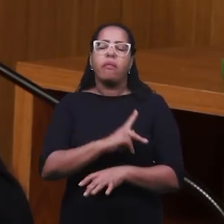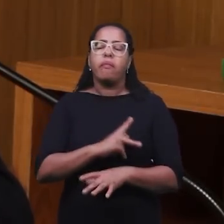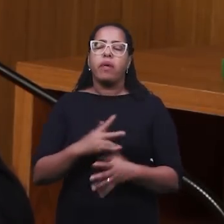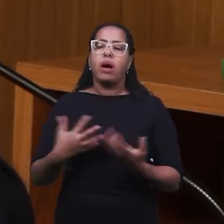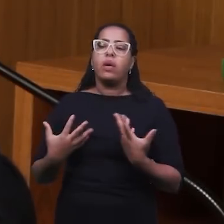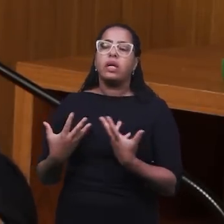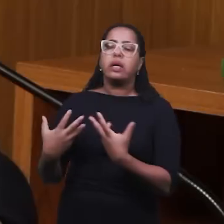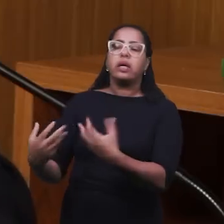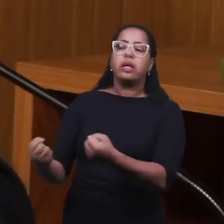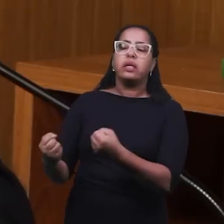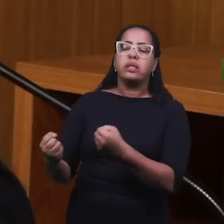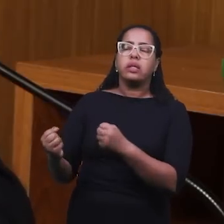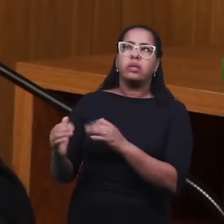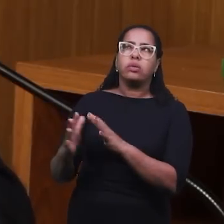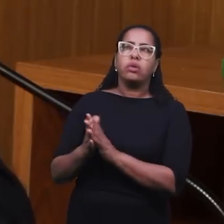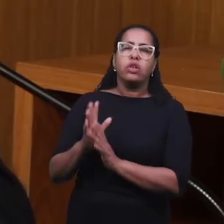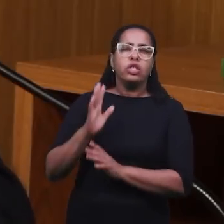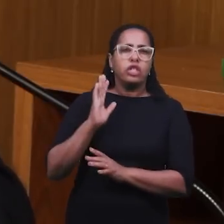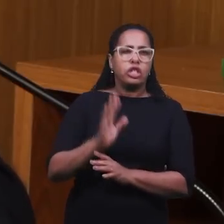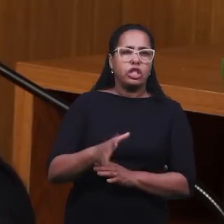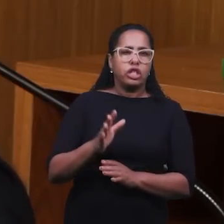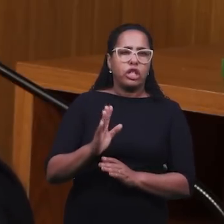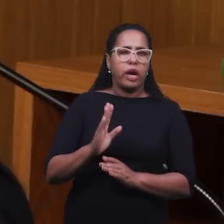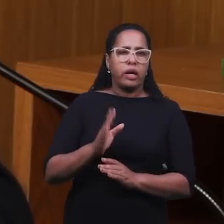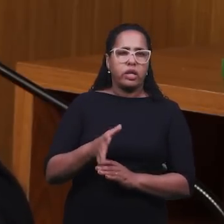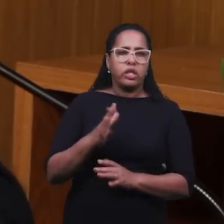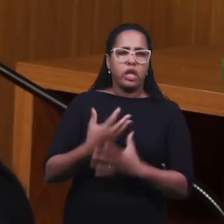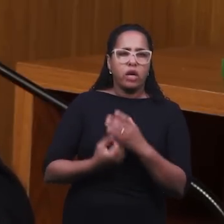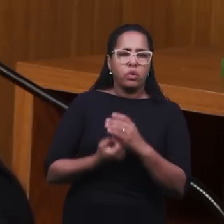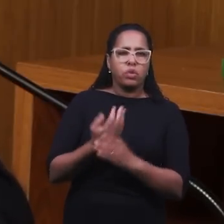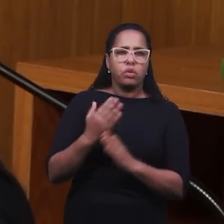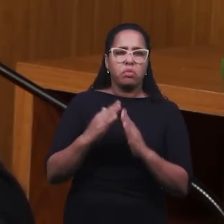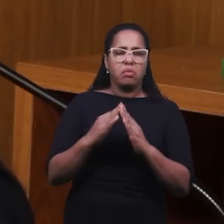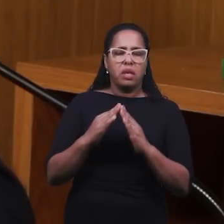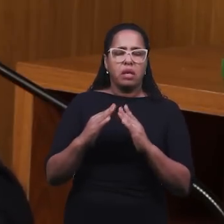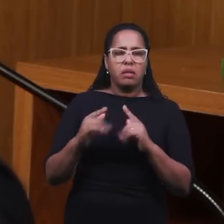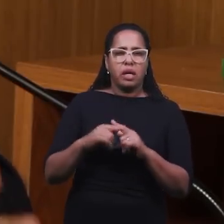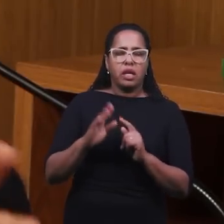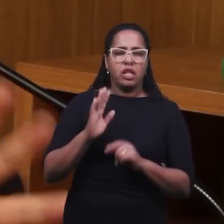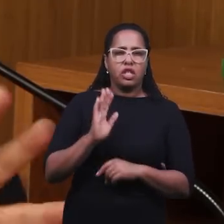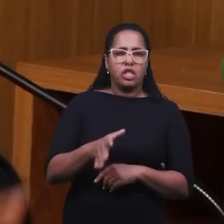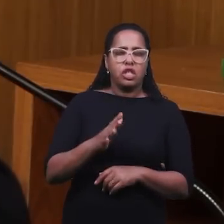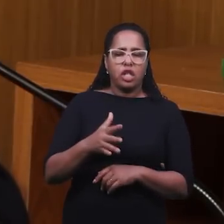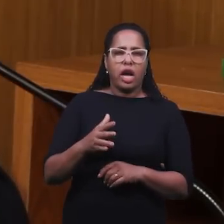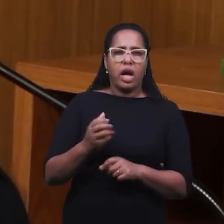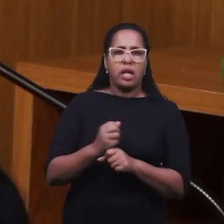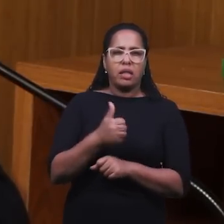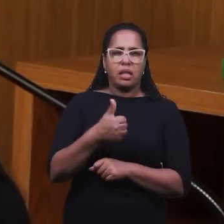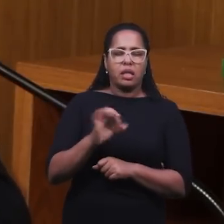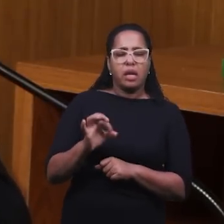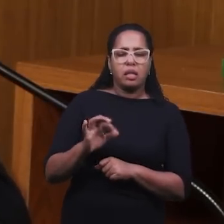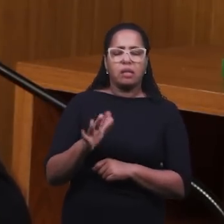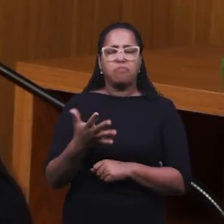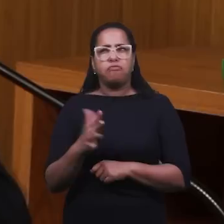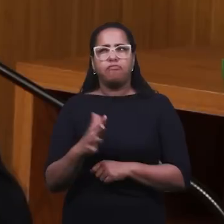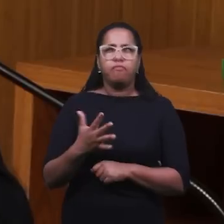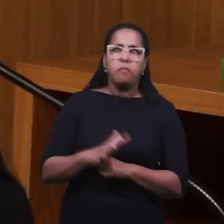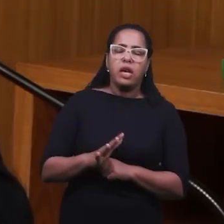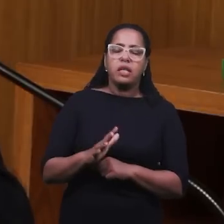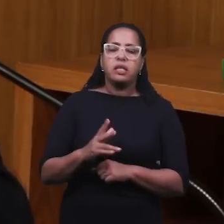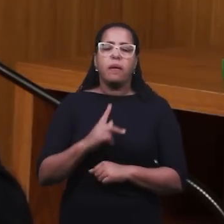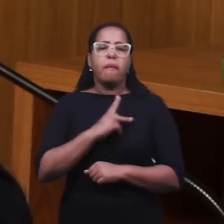na igreja. Aí Paulo, isso aqui já é quantos anos depois? Eu não tenho ideia, mas Paulo